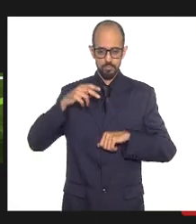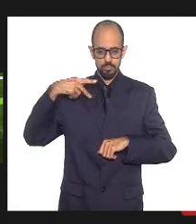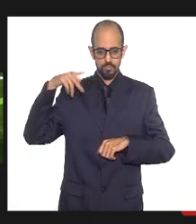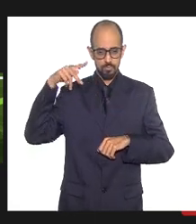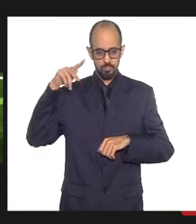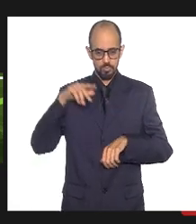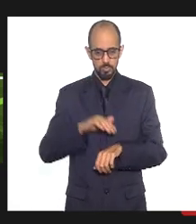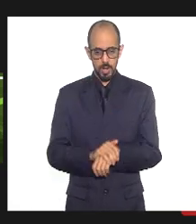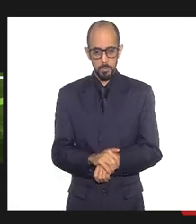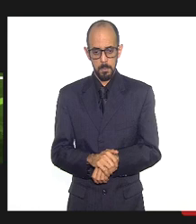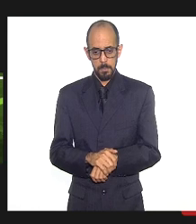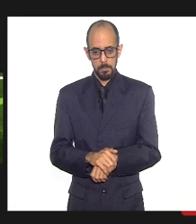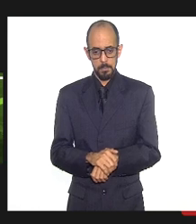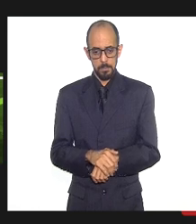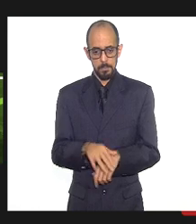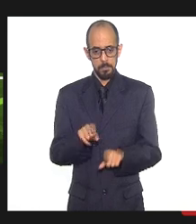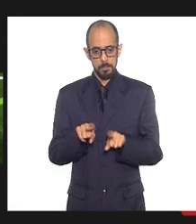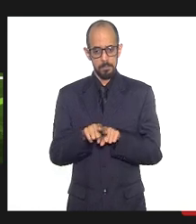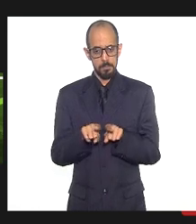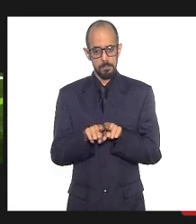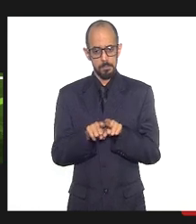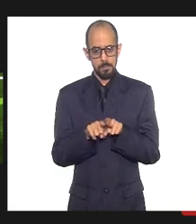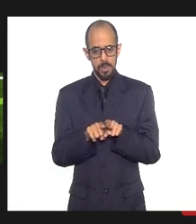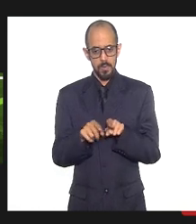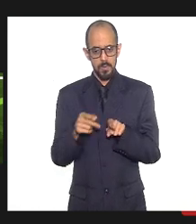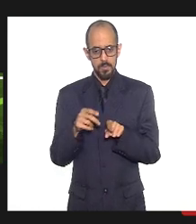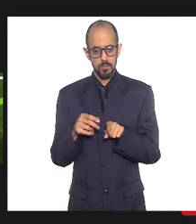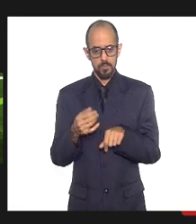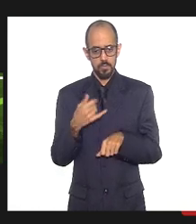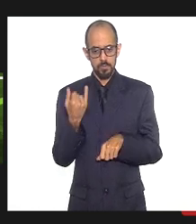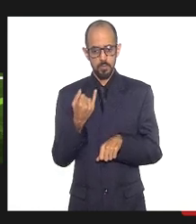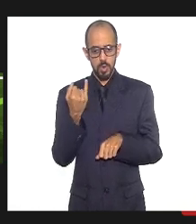e dizer que é muito importante.